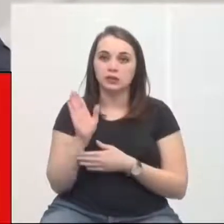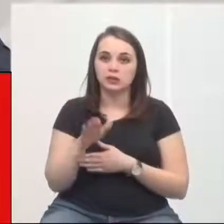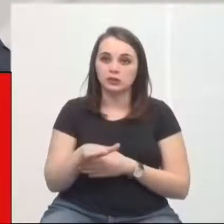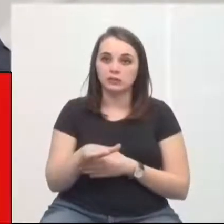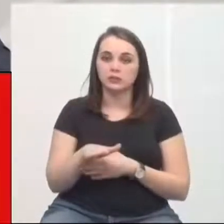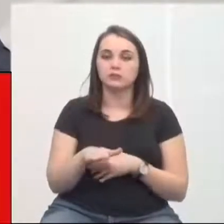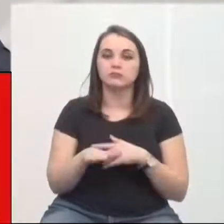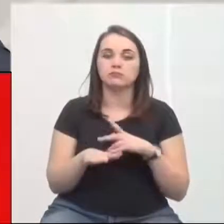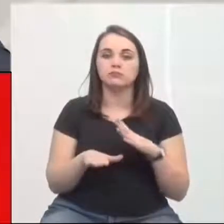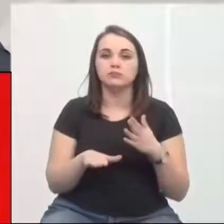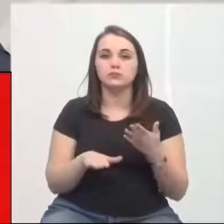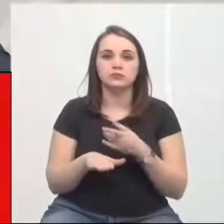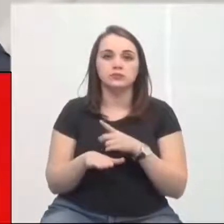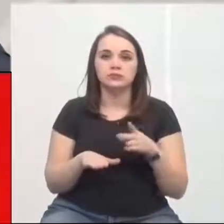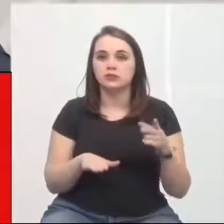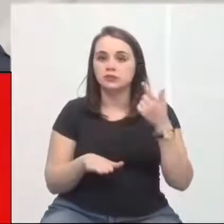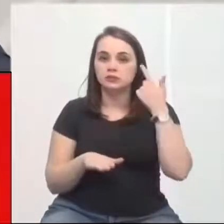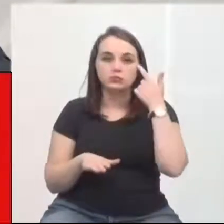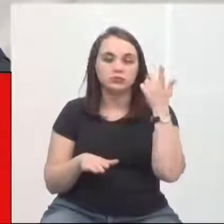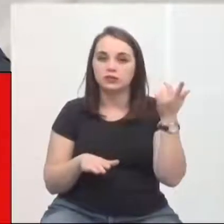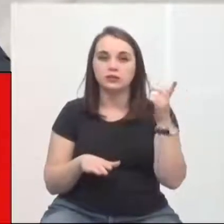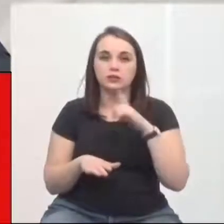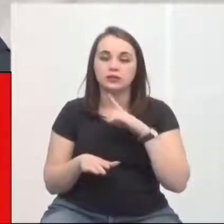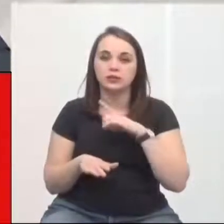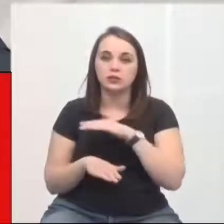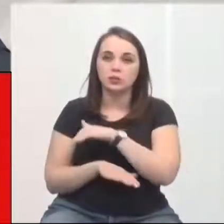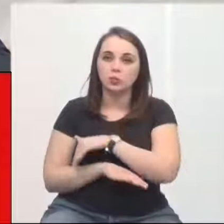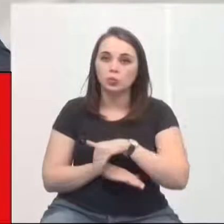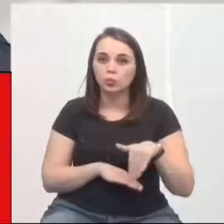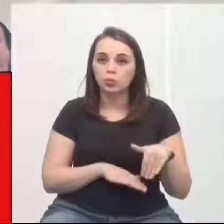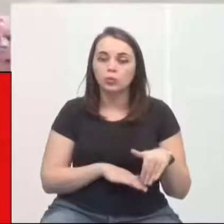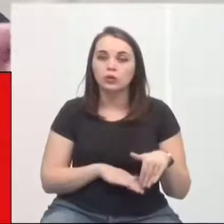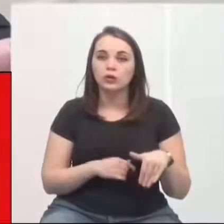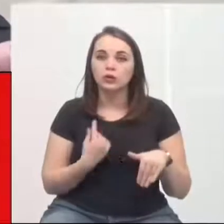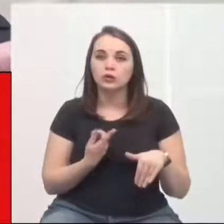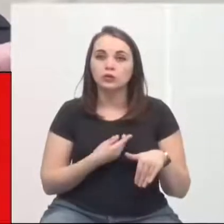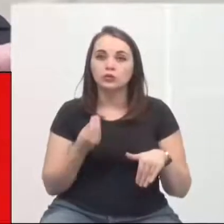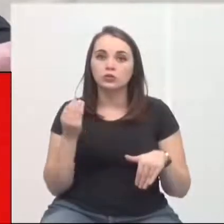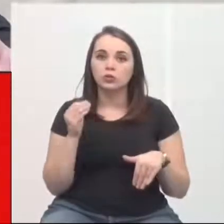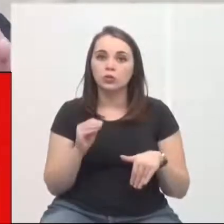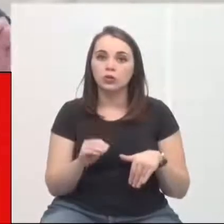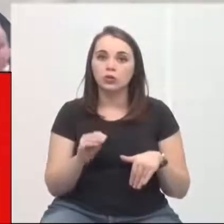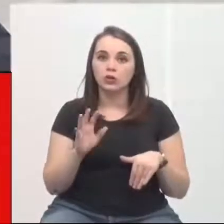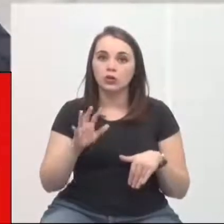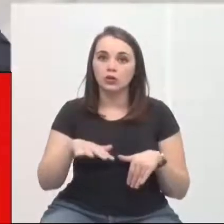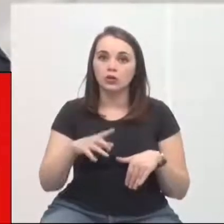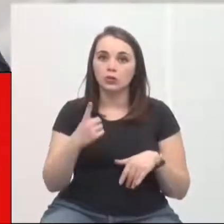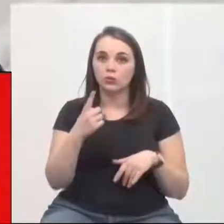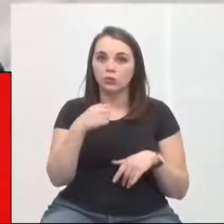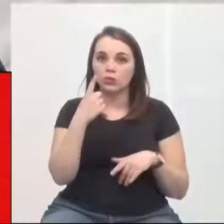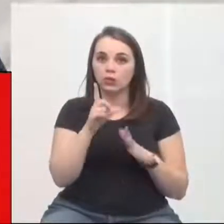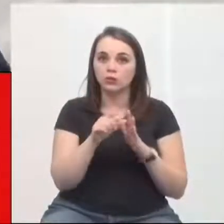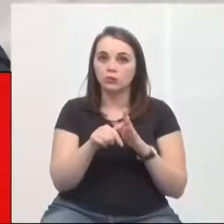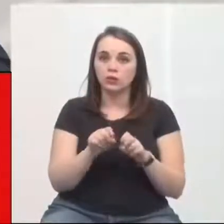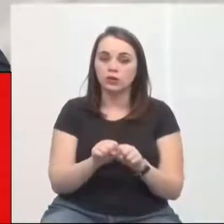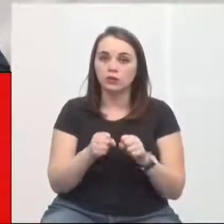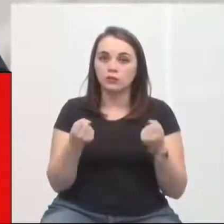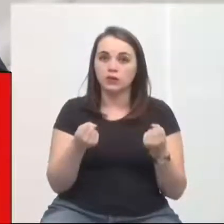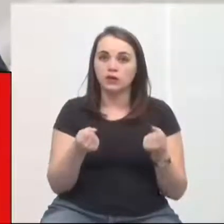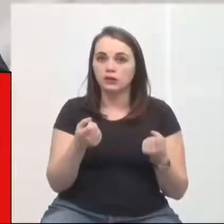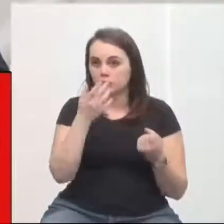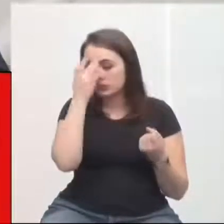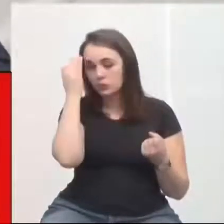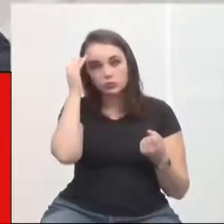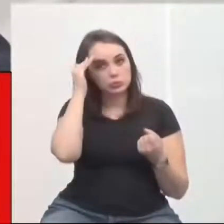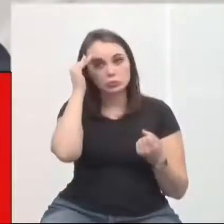vocês não têm noção, tem ruas que a gente coloca a Boca de Lobo, daqui uma hora está quebrada. O pessoal também